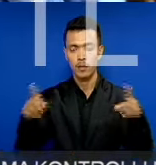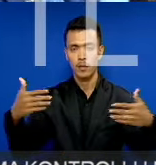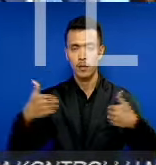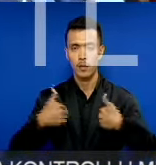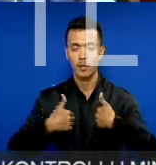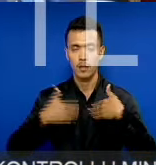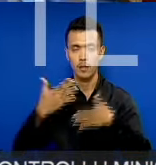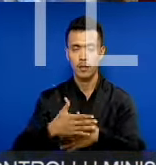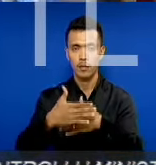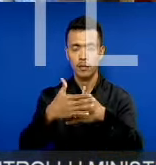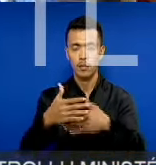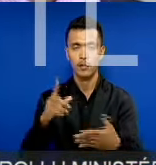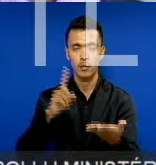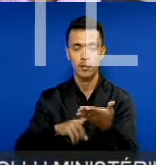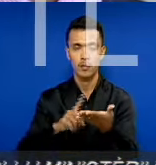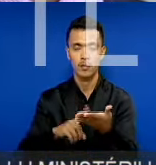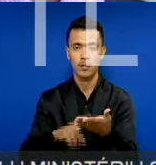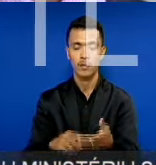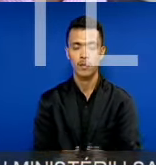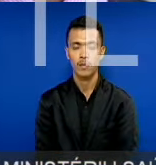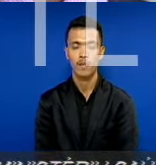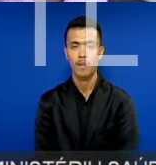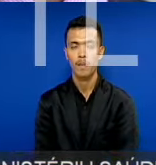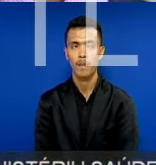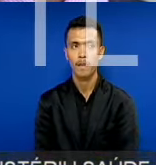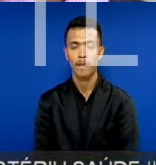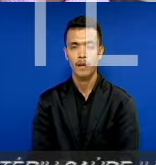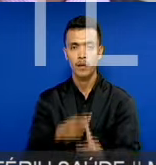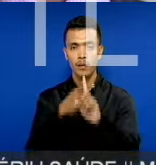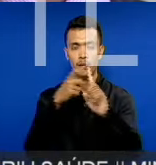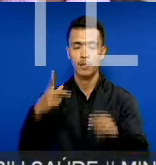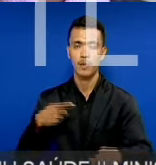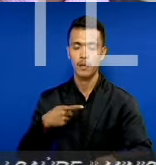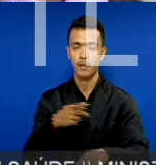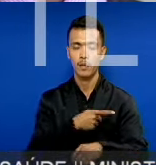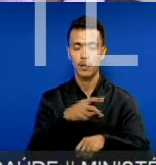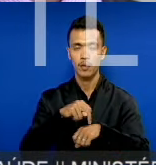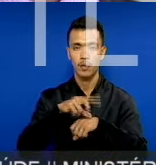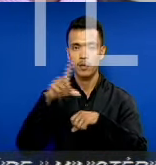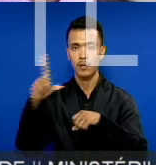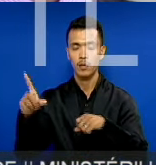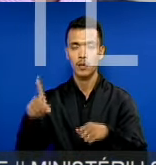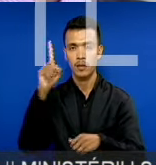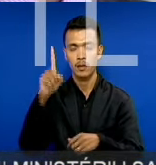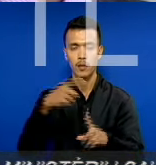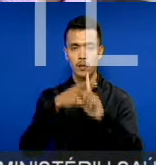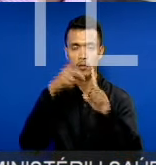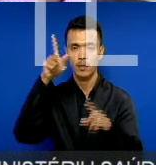processo reclamação. Ida mai esse um quinto dos deputados do Parlamento Nacional, ida mai esse